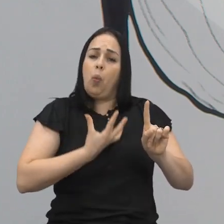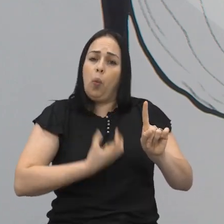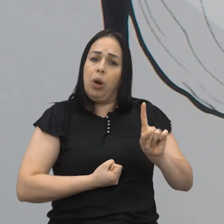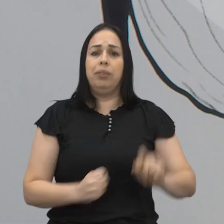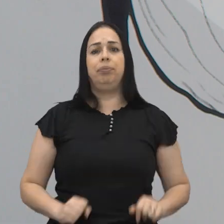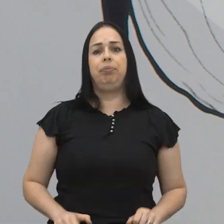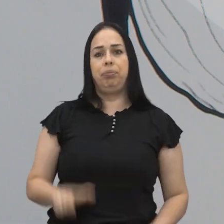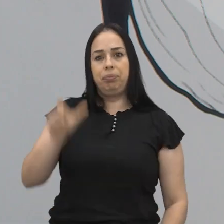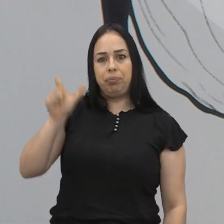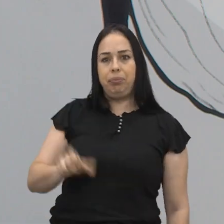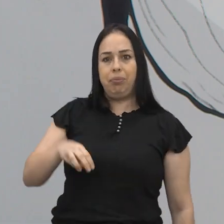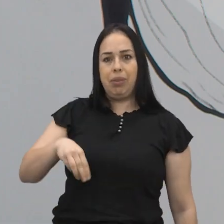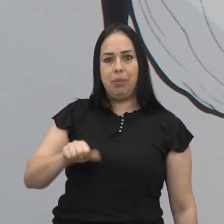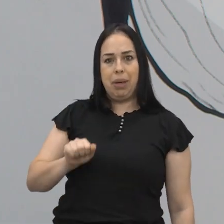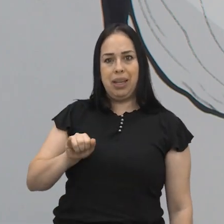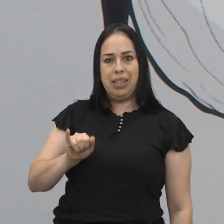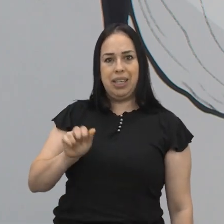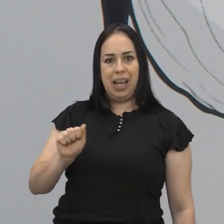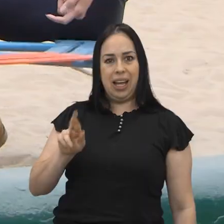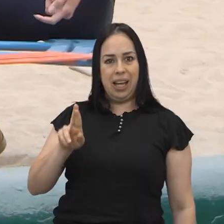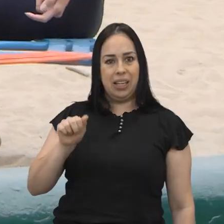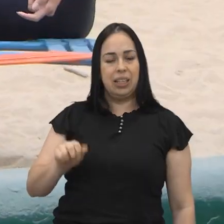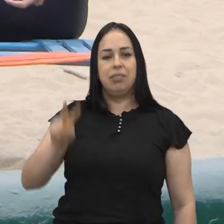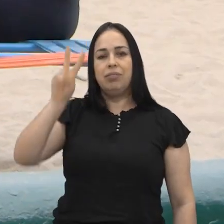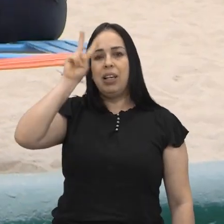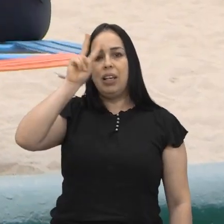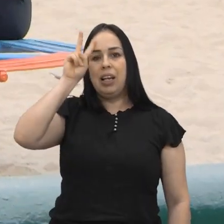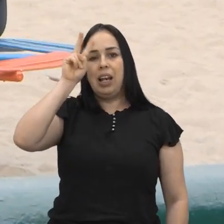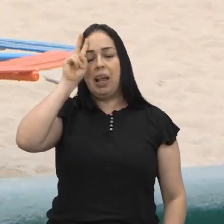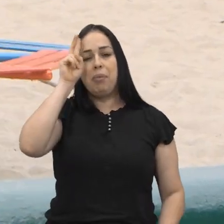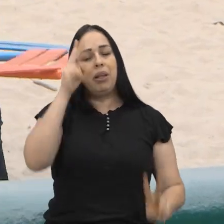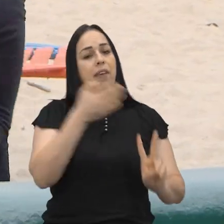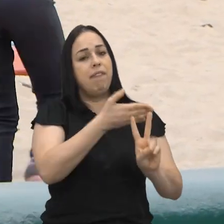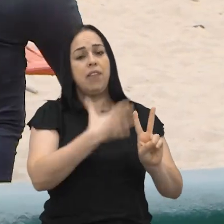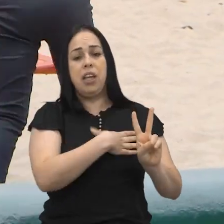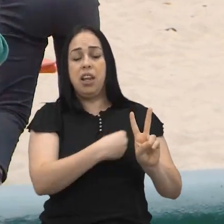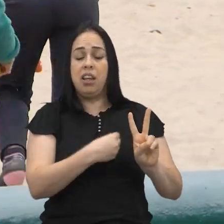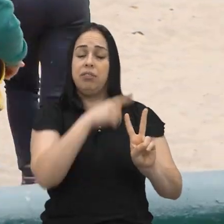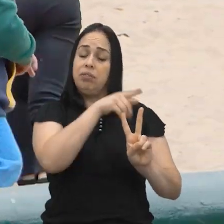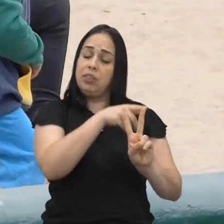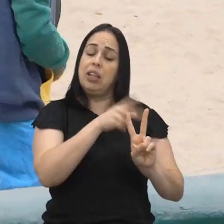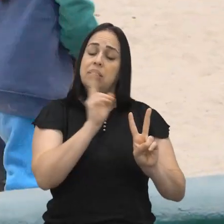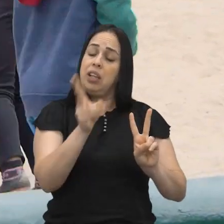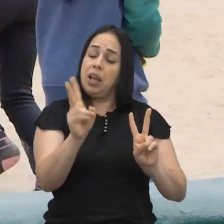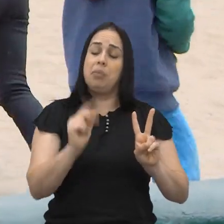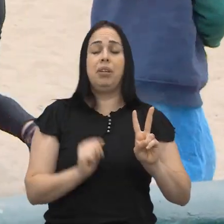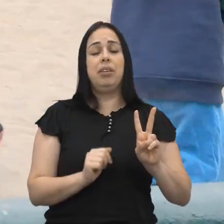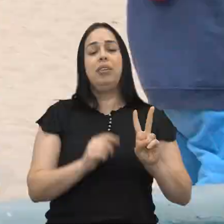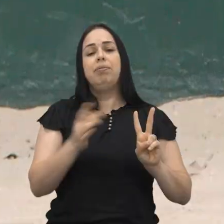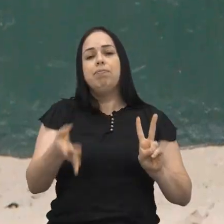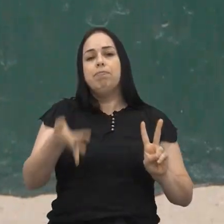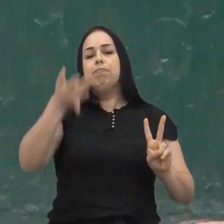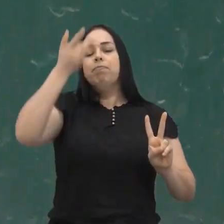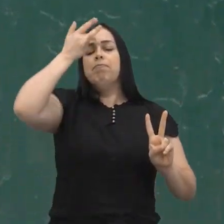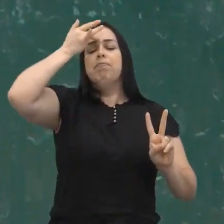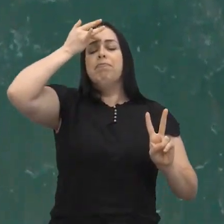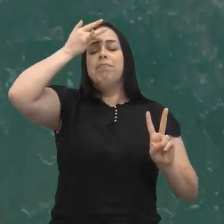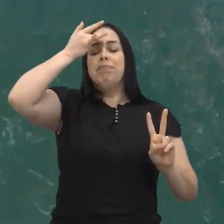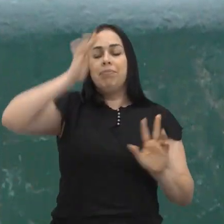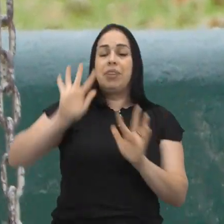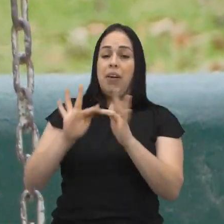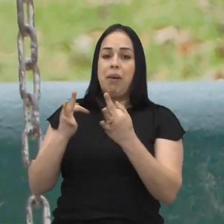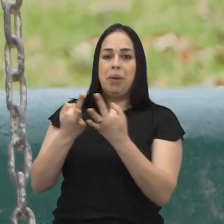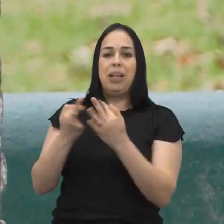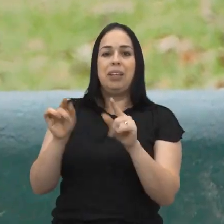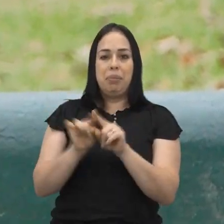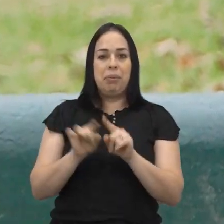tá sentindo existe uma dor ali e a Mayara sempre vai lembrar com muito carinho da Mariá uma memória que